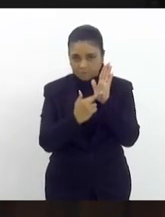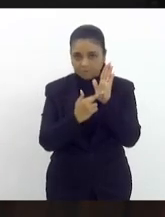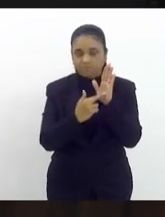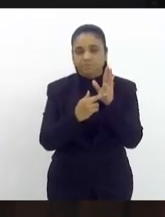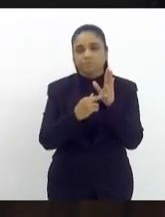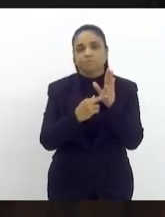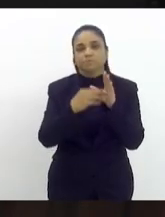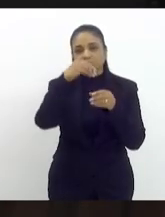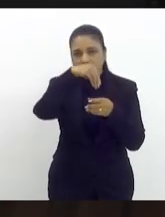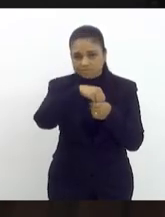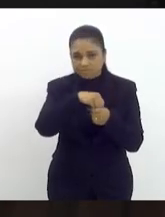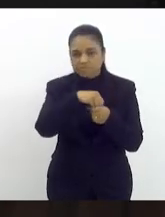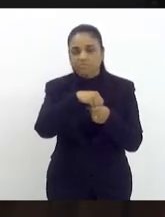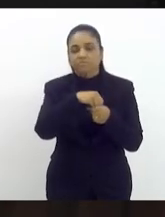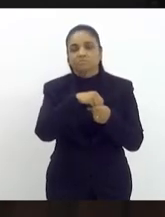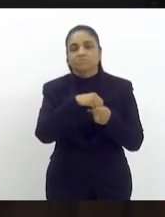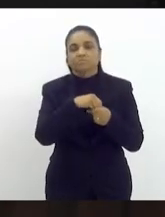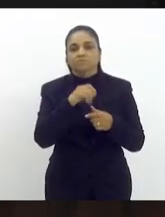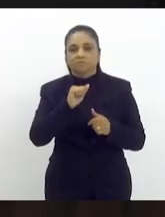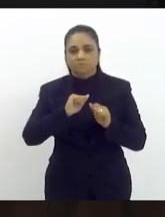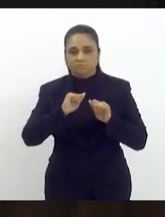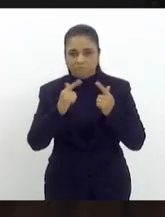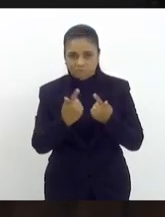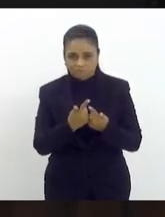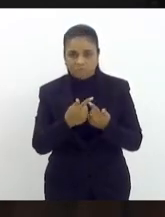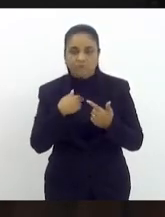Convido os senhores deputados